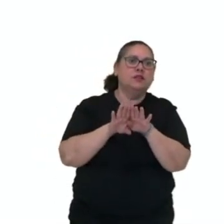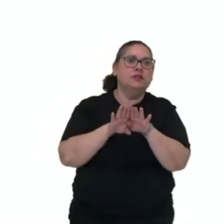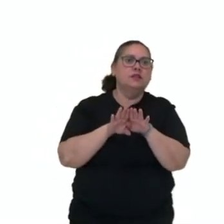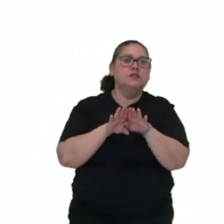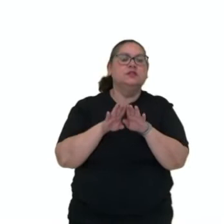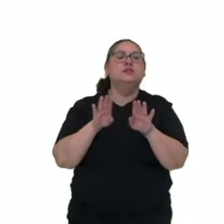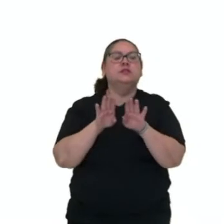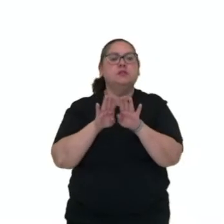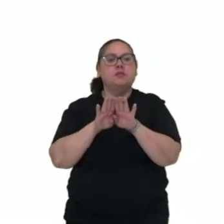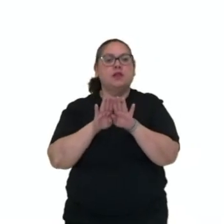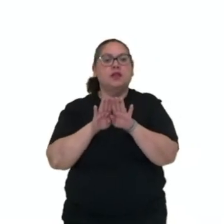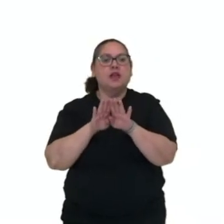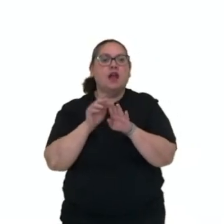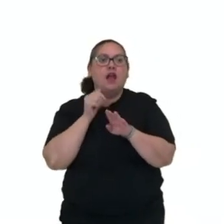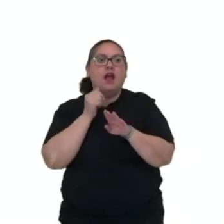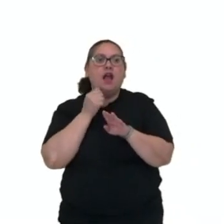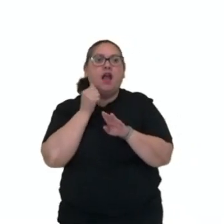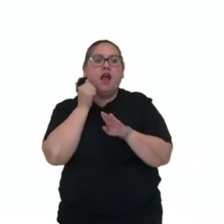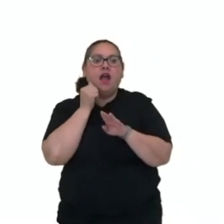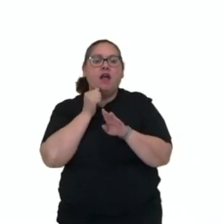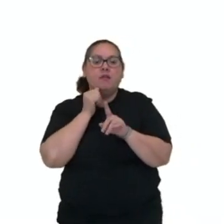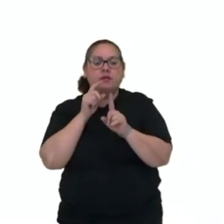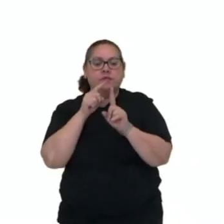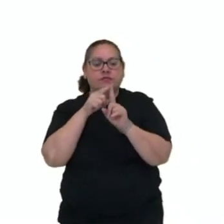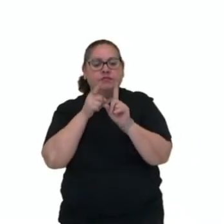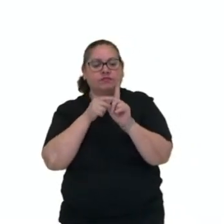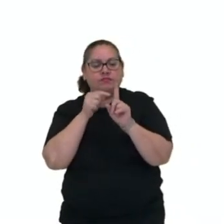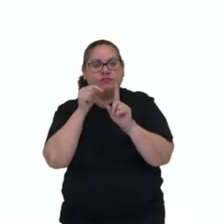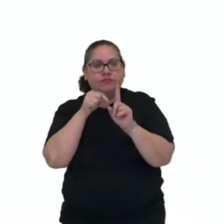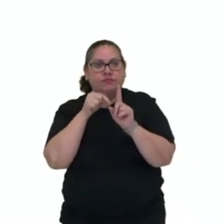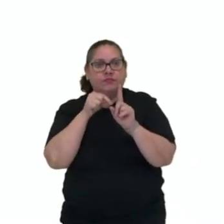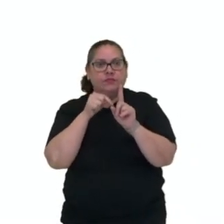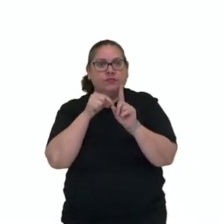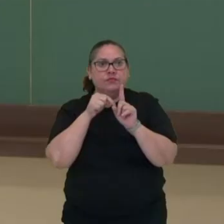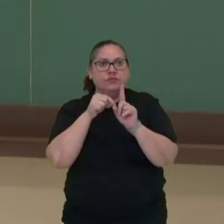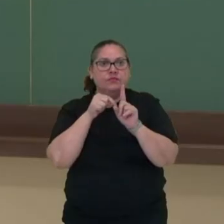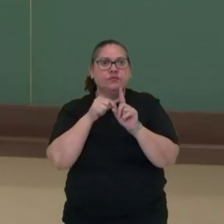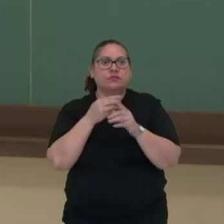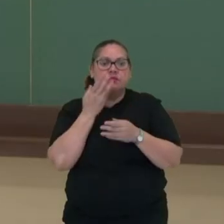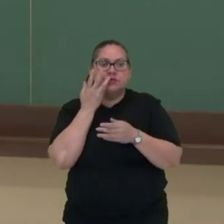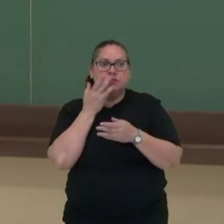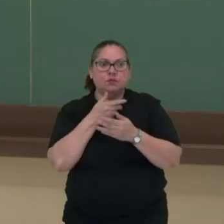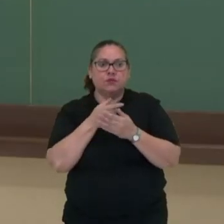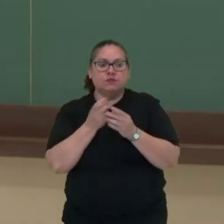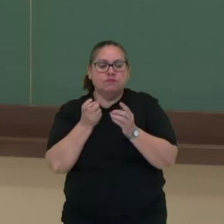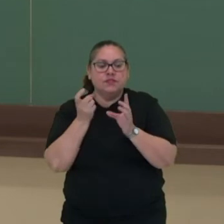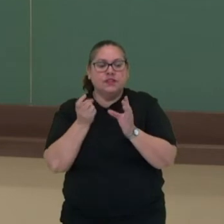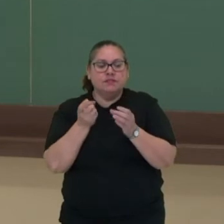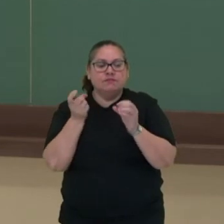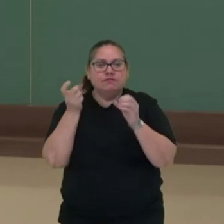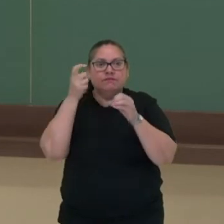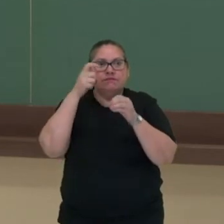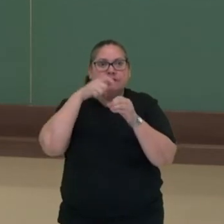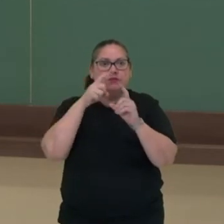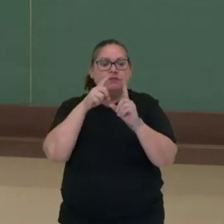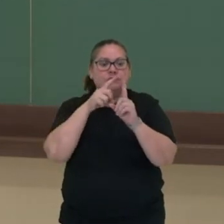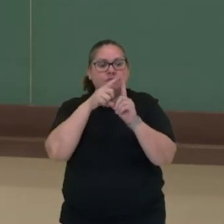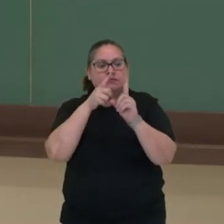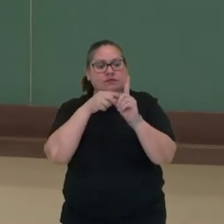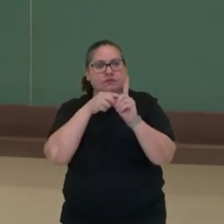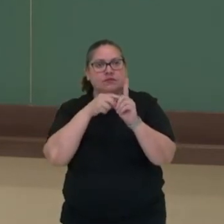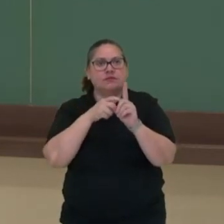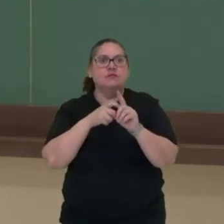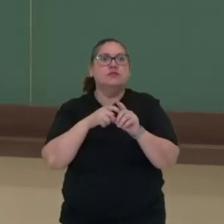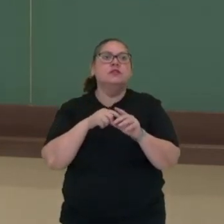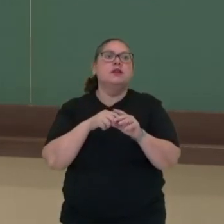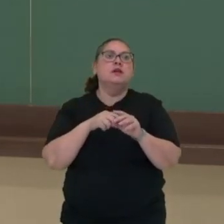ser transmitida para o bebezinho que está lá dentro do útero da mamãe. Então,